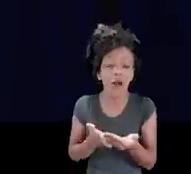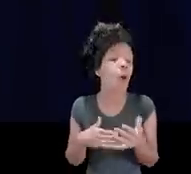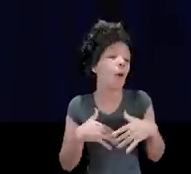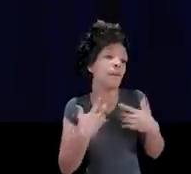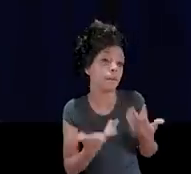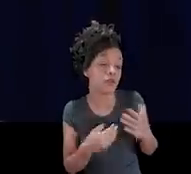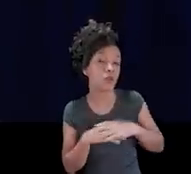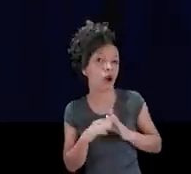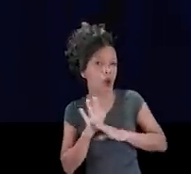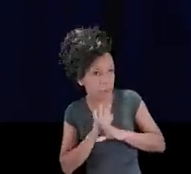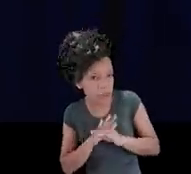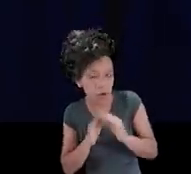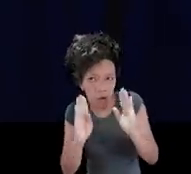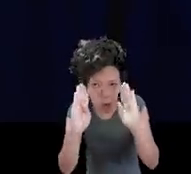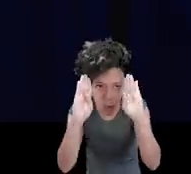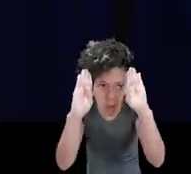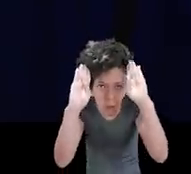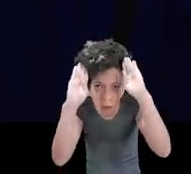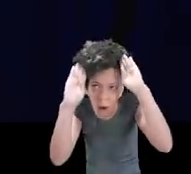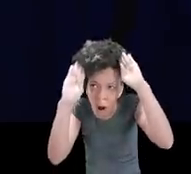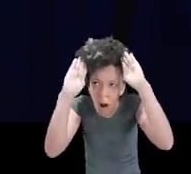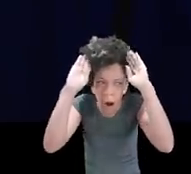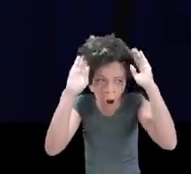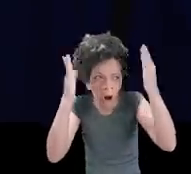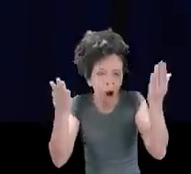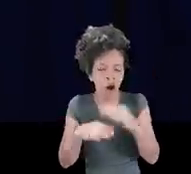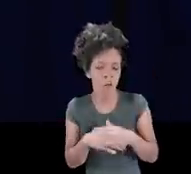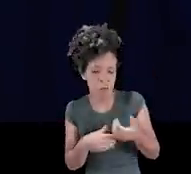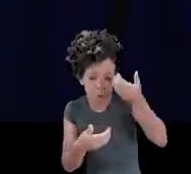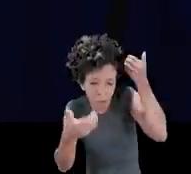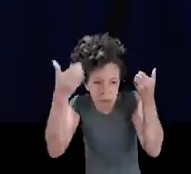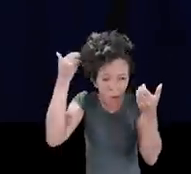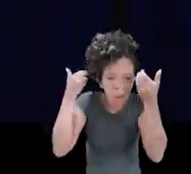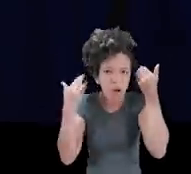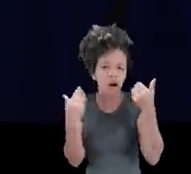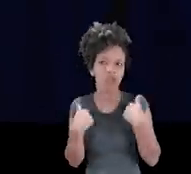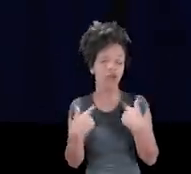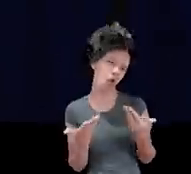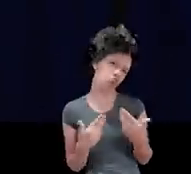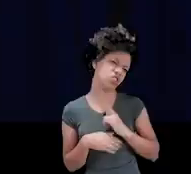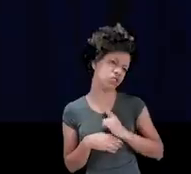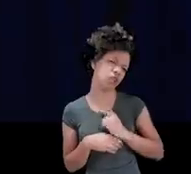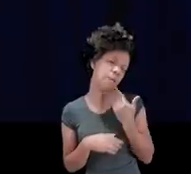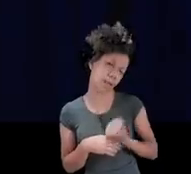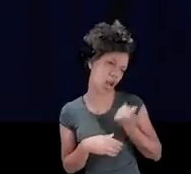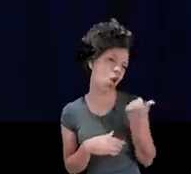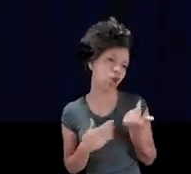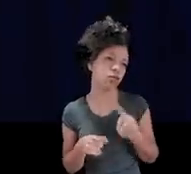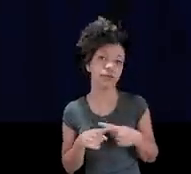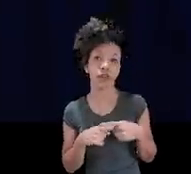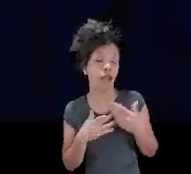começou a aumentar a entrada e não ter aqui. E aí a maquininha só dá um aspecto... Hoje em dia tem umas máquinas melhores, que ela